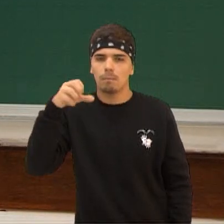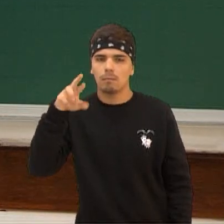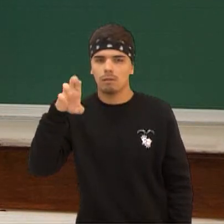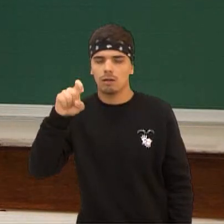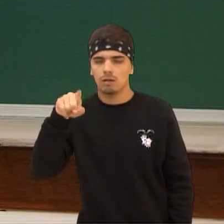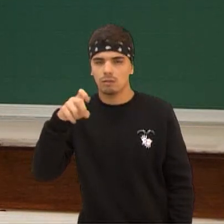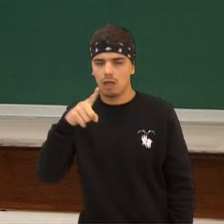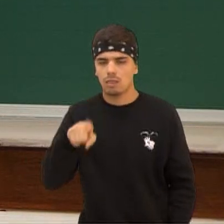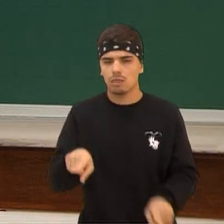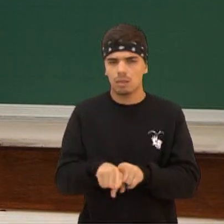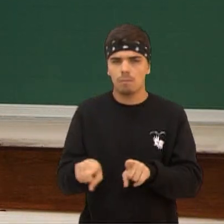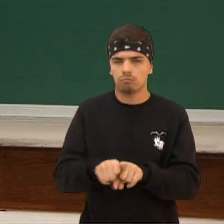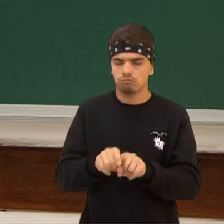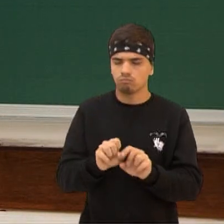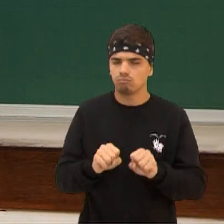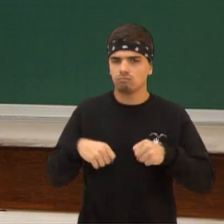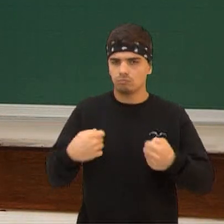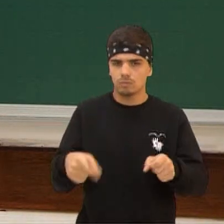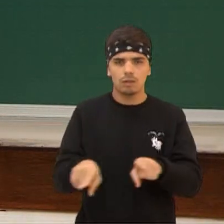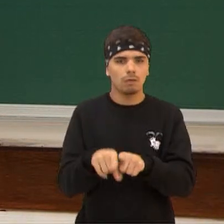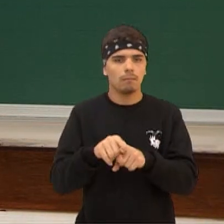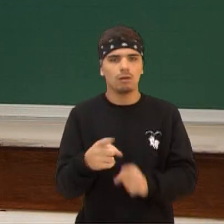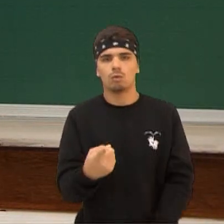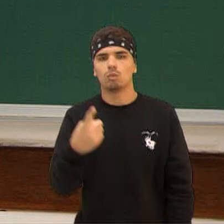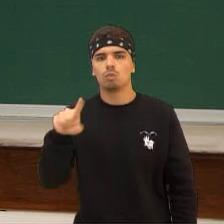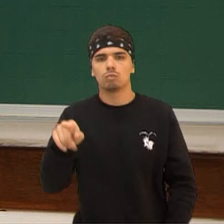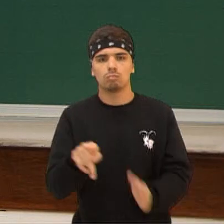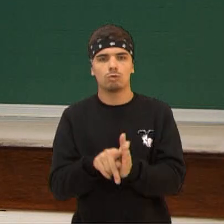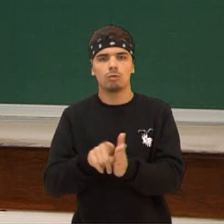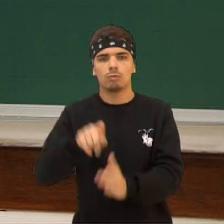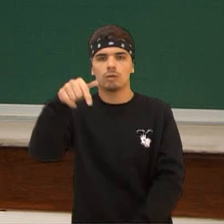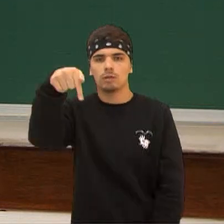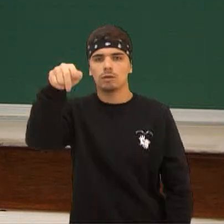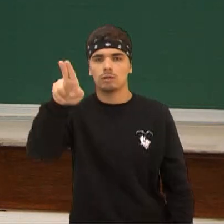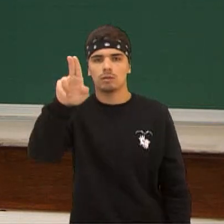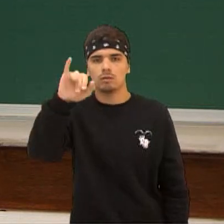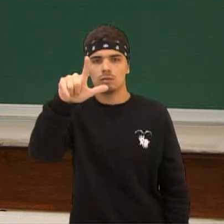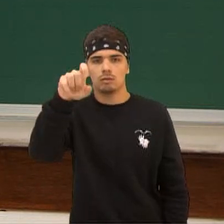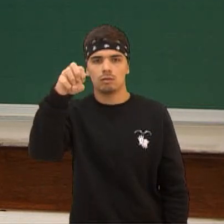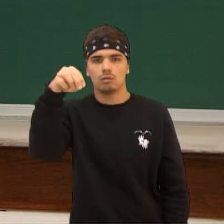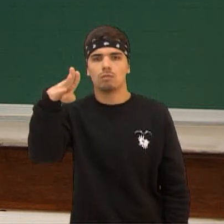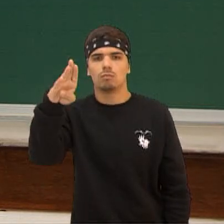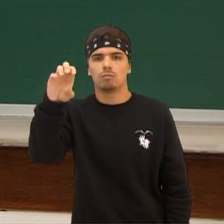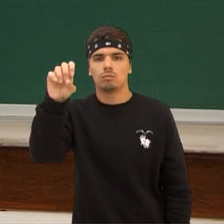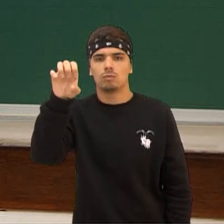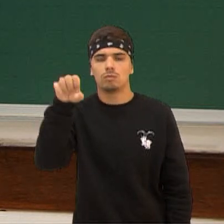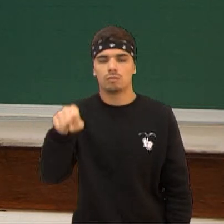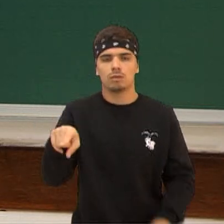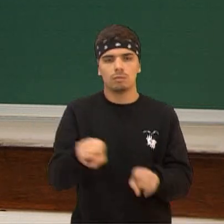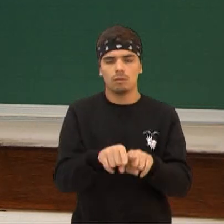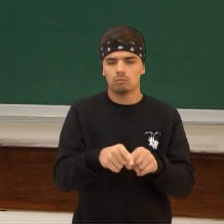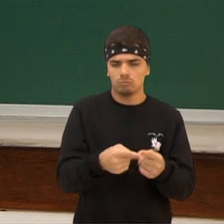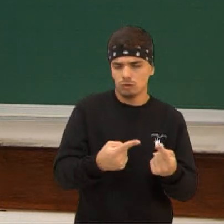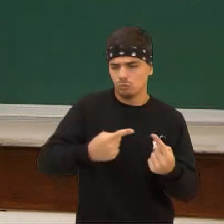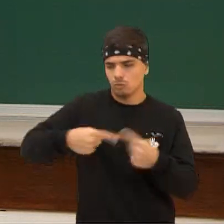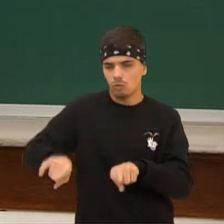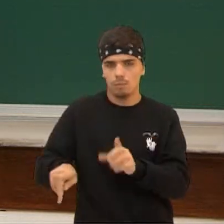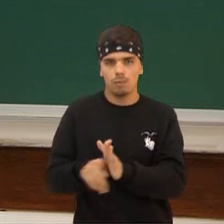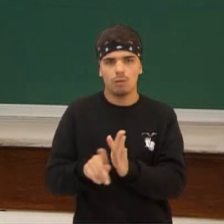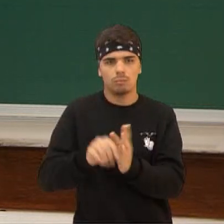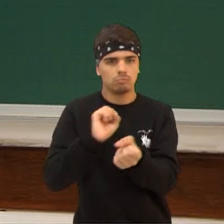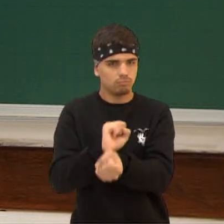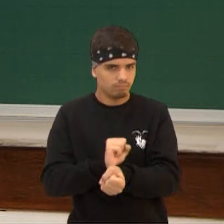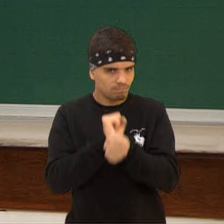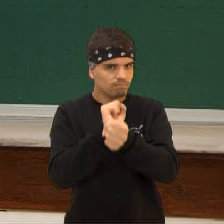um herói, certo? Um dos últimos dos quilombos, né? Ele lutava contra a escravidão,